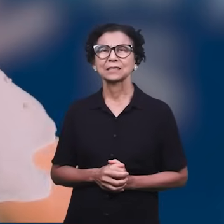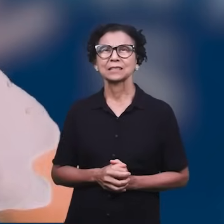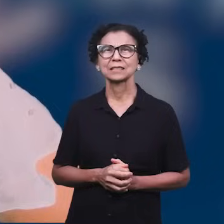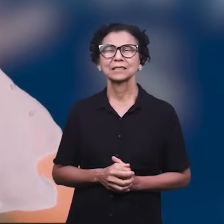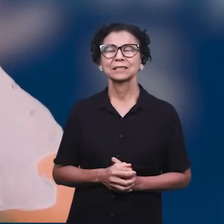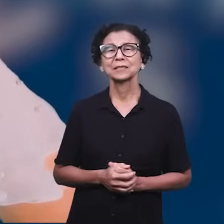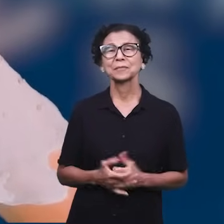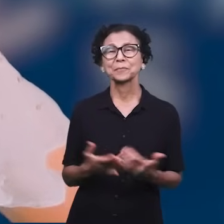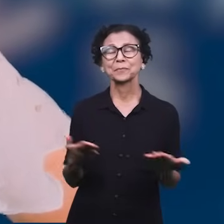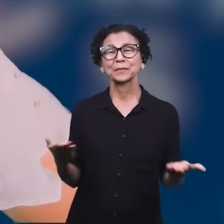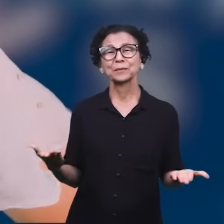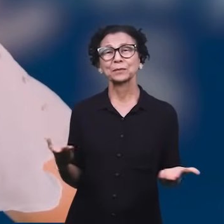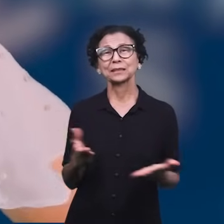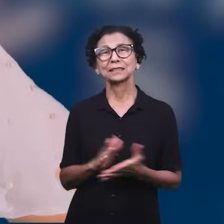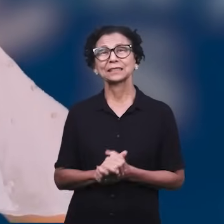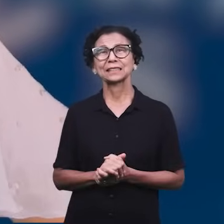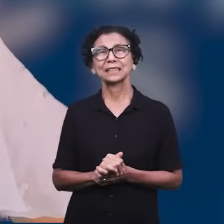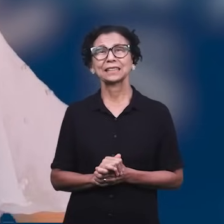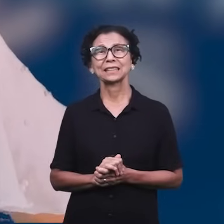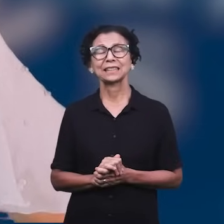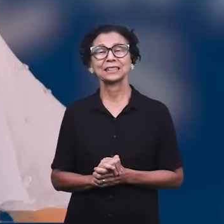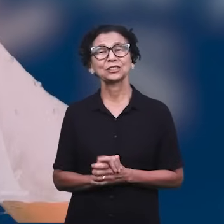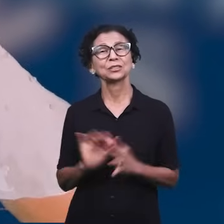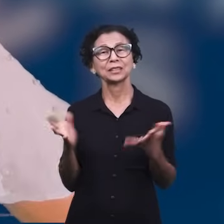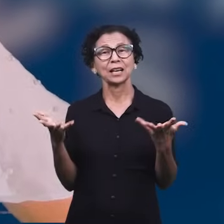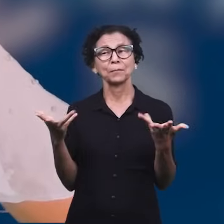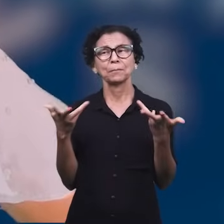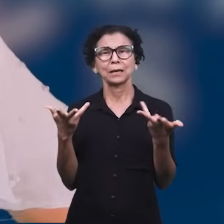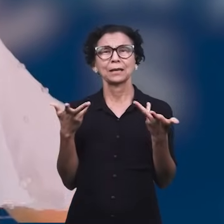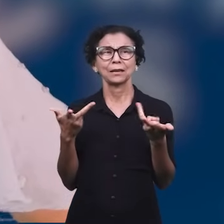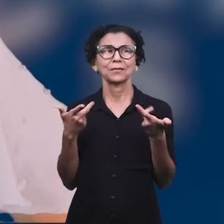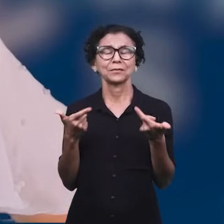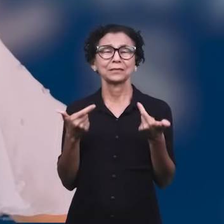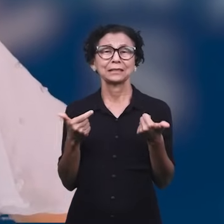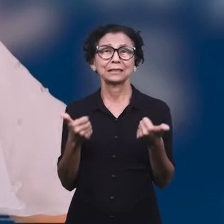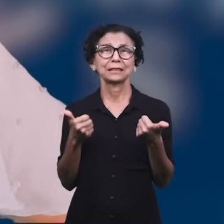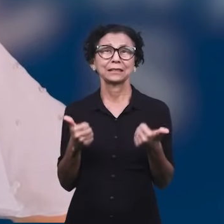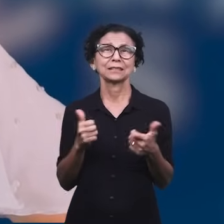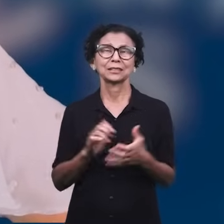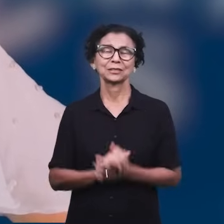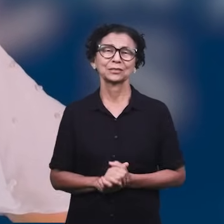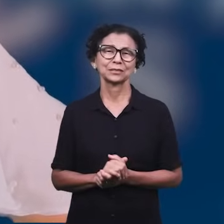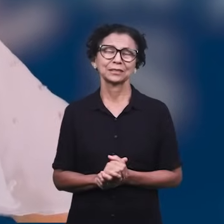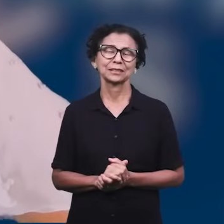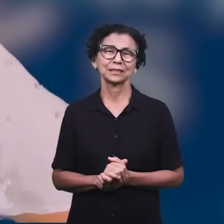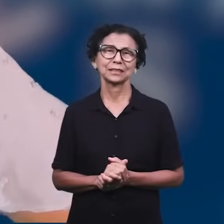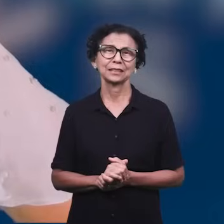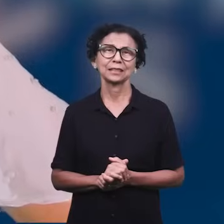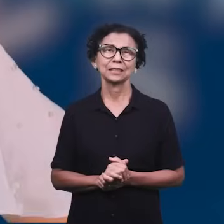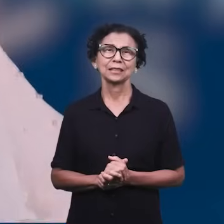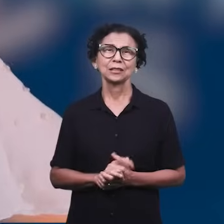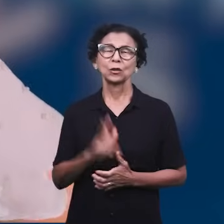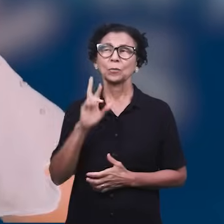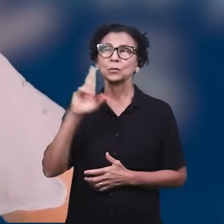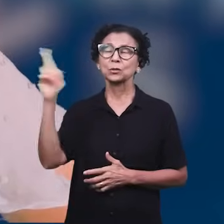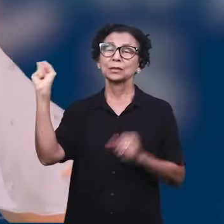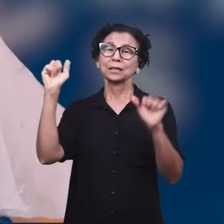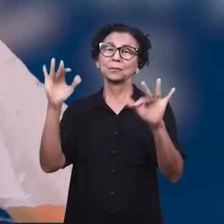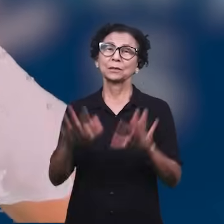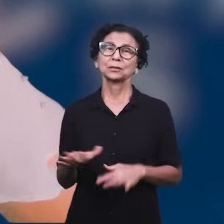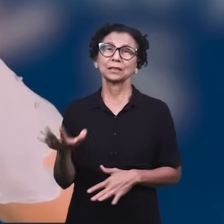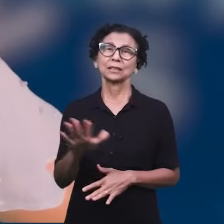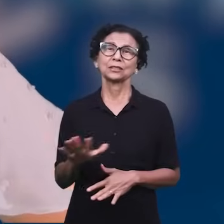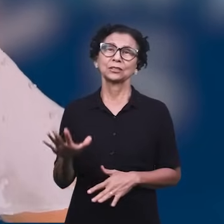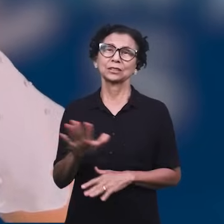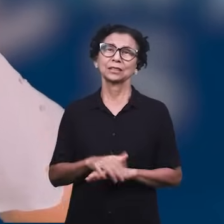né? Mas não, gente. A gente fica maravilhado com tudo que o Senhor tem operado aqui na região norte. Eu tenho o privilégio de conhecer